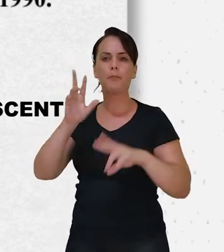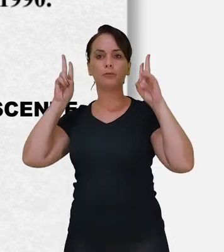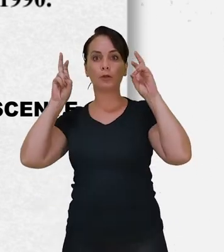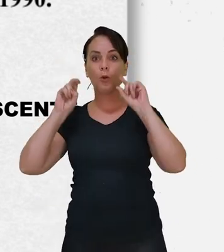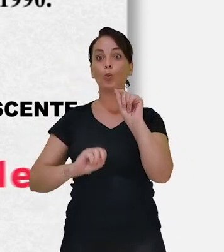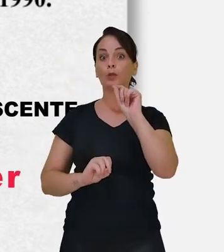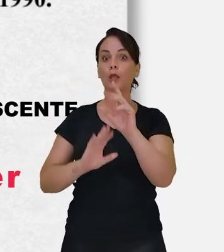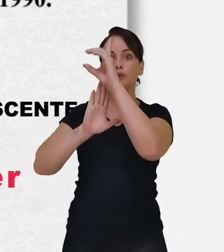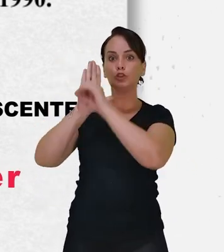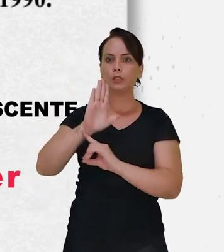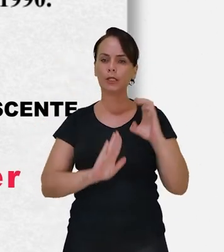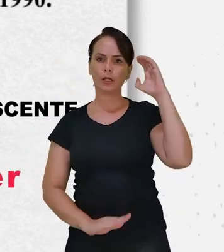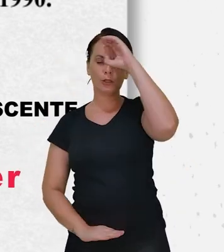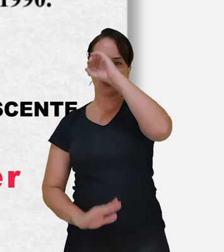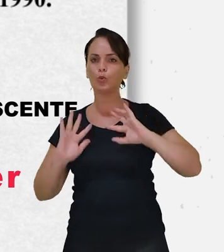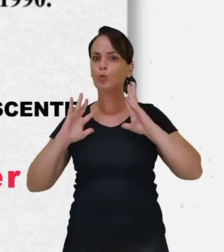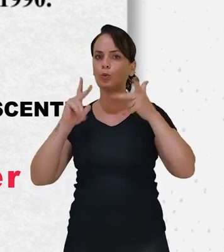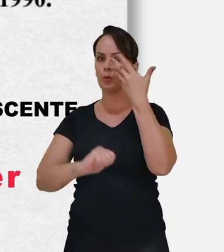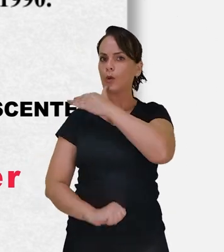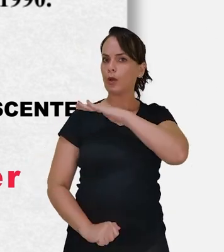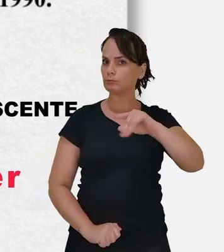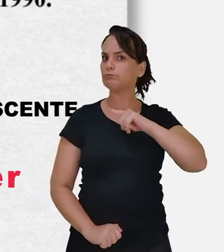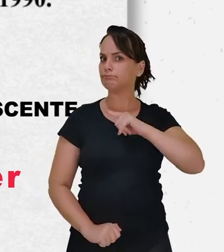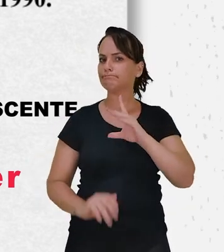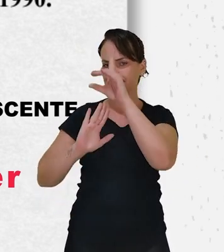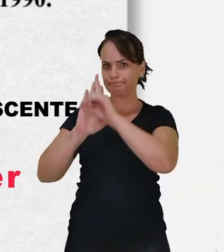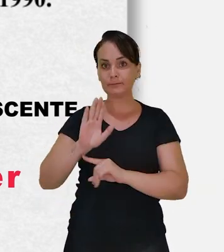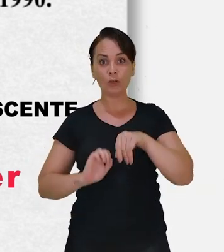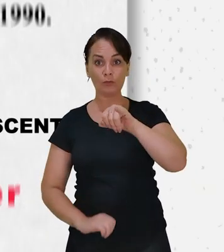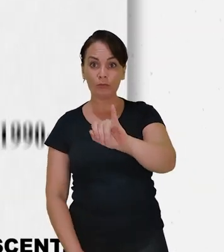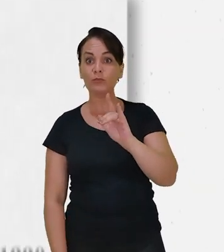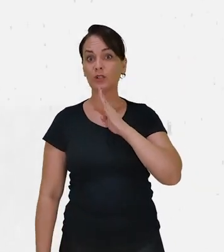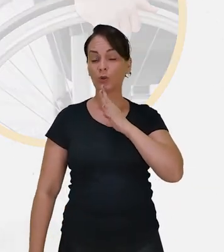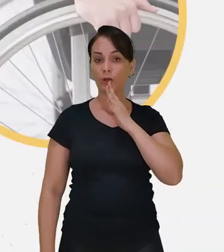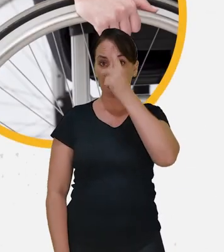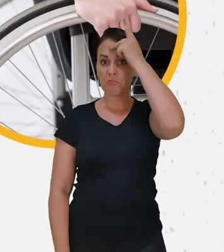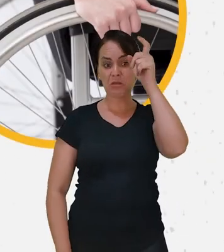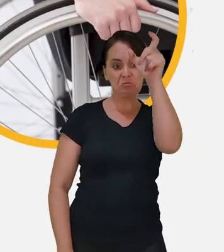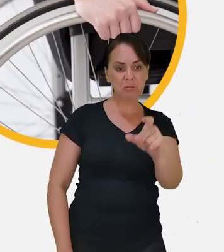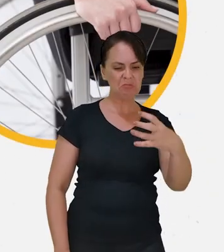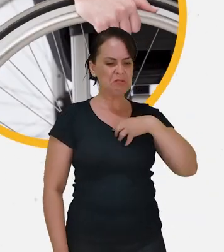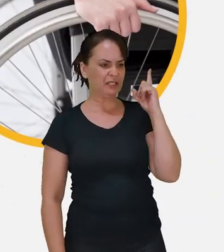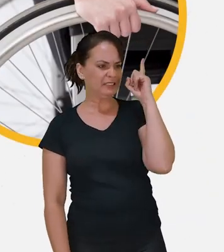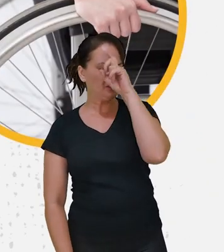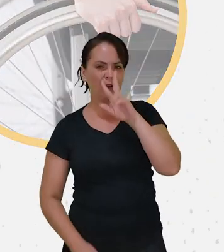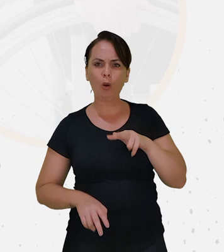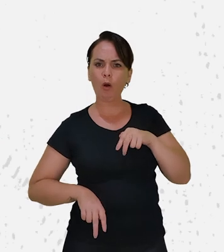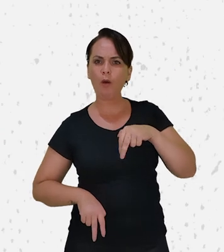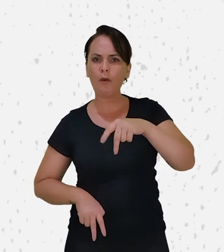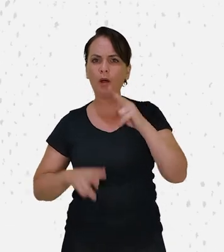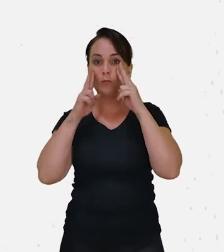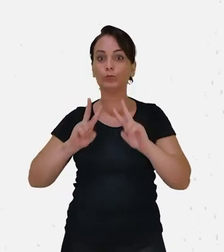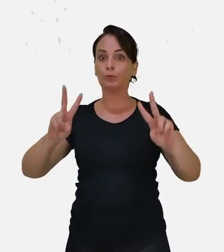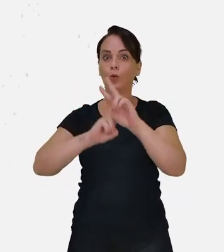é o direito de aprender, que todas as crianças têm. Se você conhece alguém que tem dificuldade para andar,